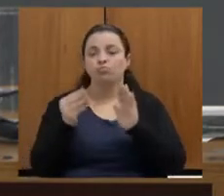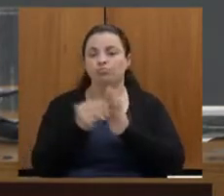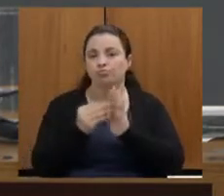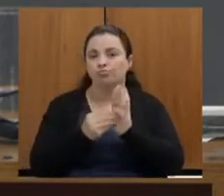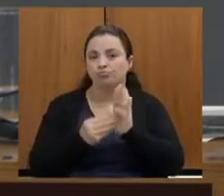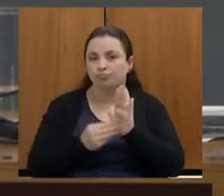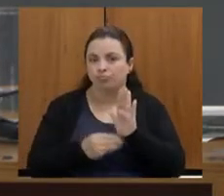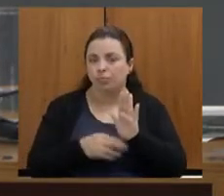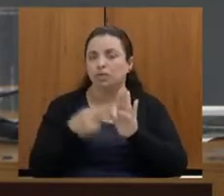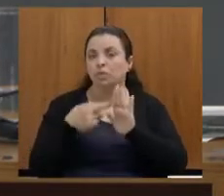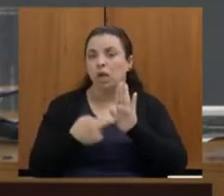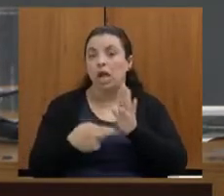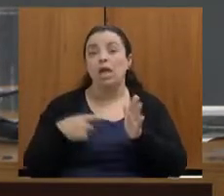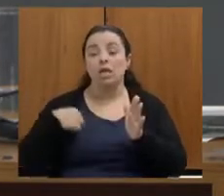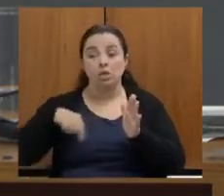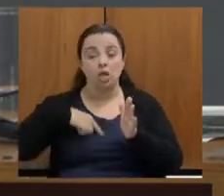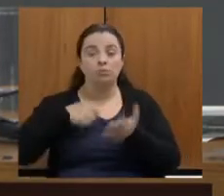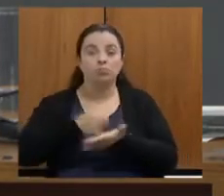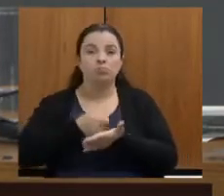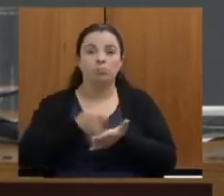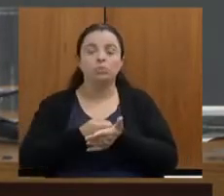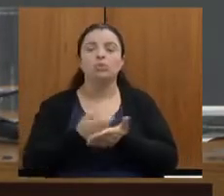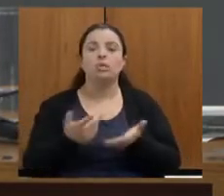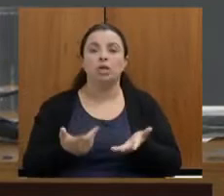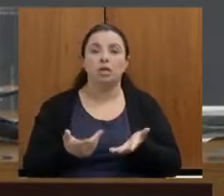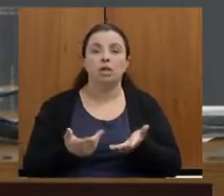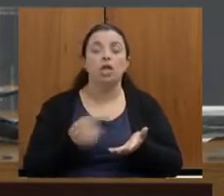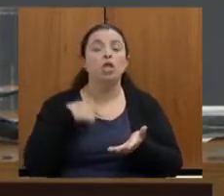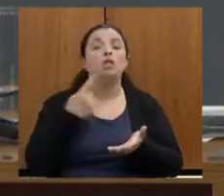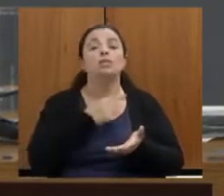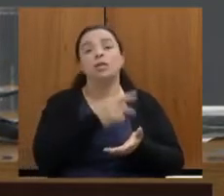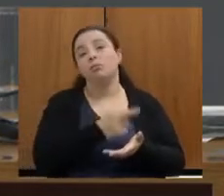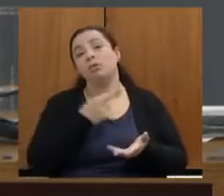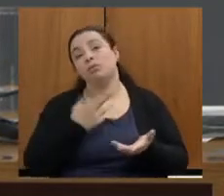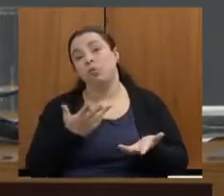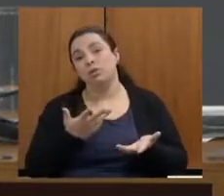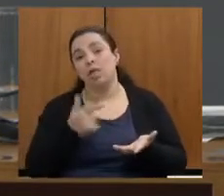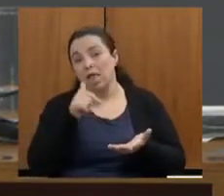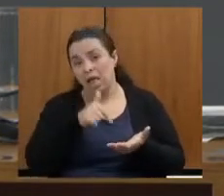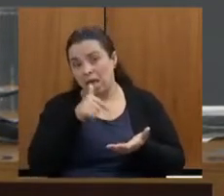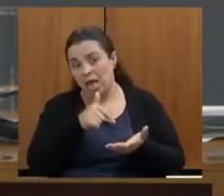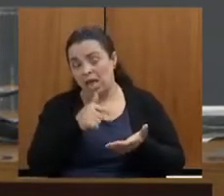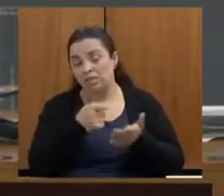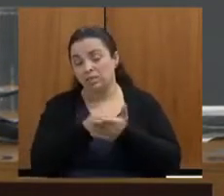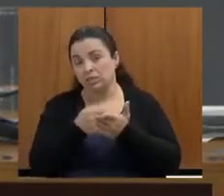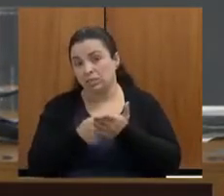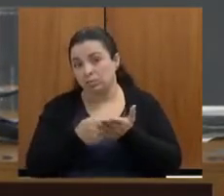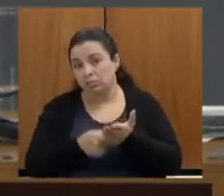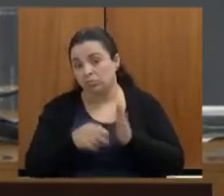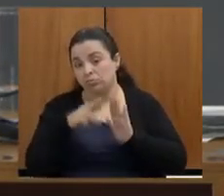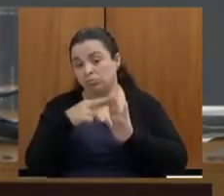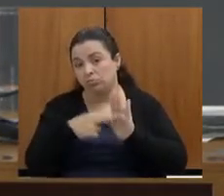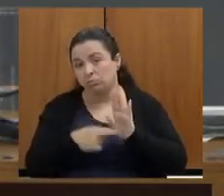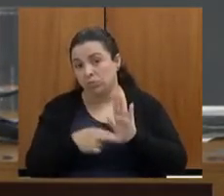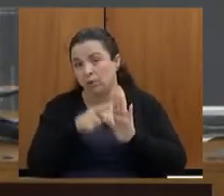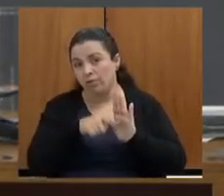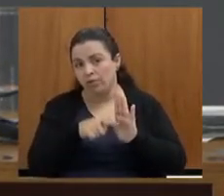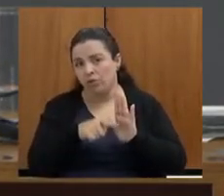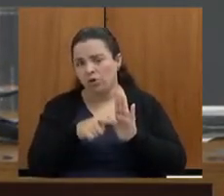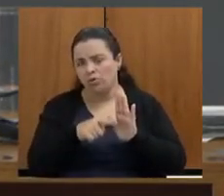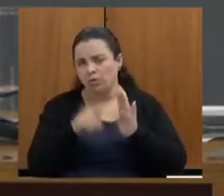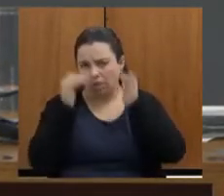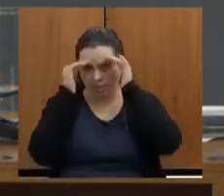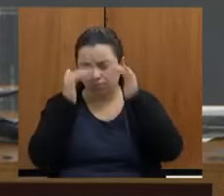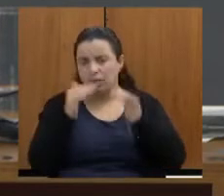nesse pressuposto nós queremos agora devolutivo os pressupostos foram atingidos qual o custo de Sora vou dizer para vocês